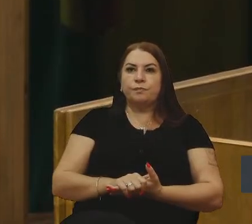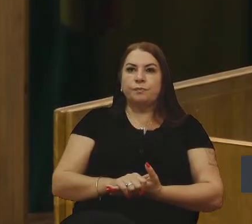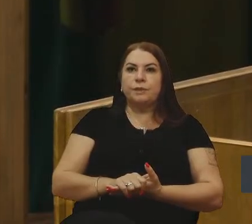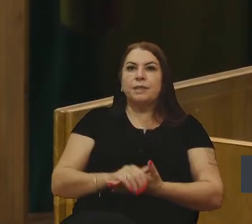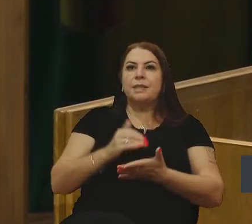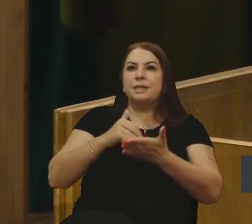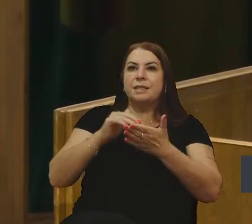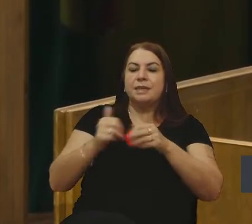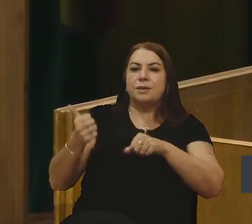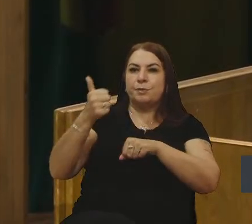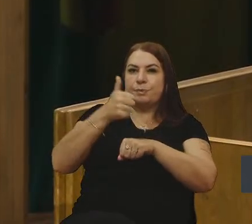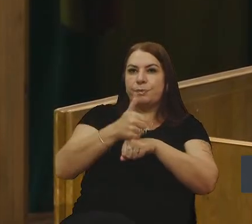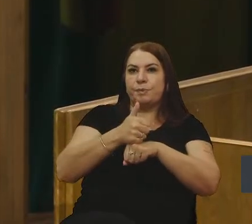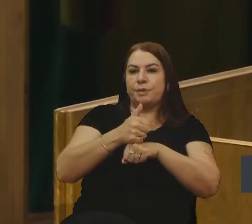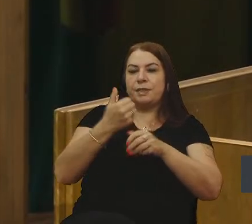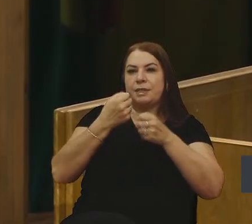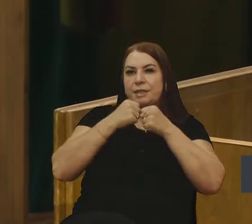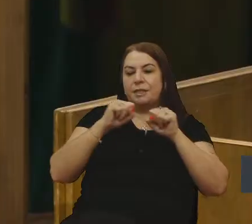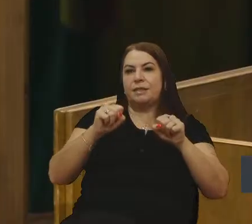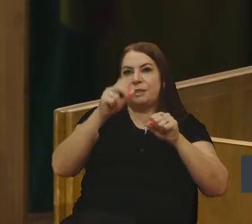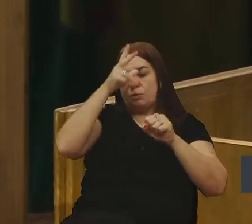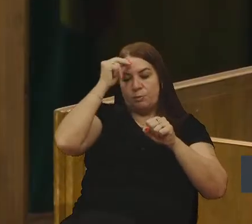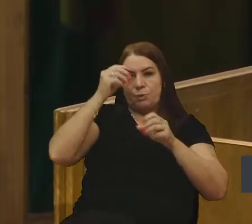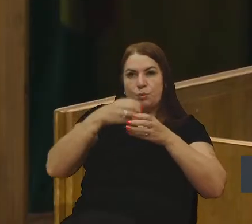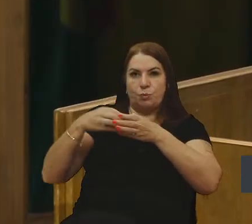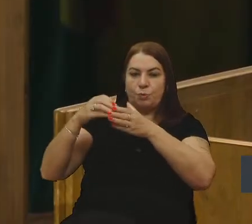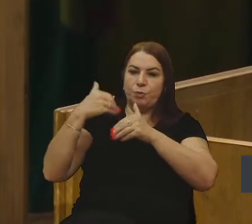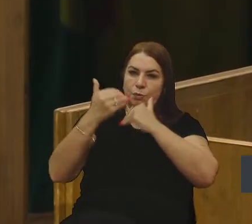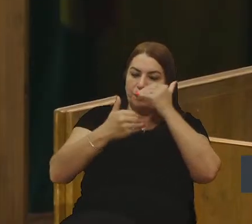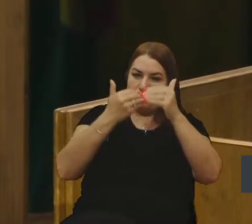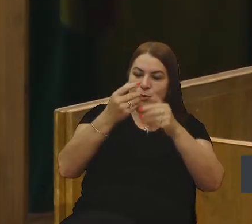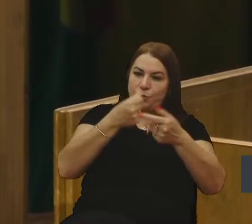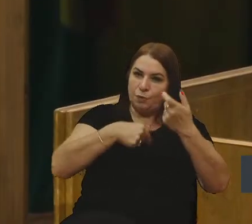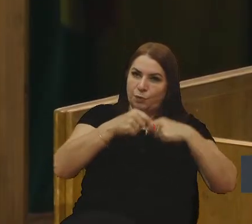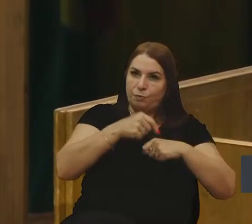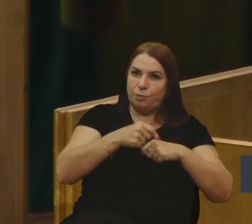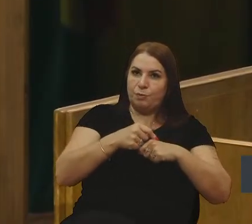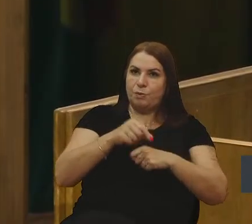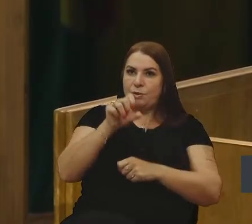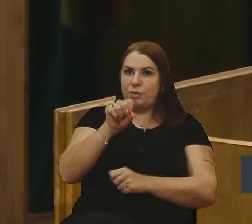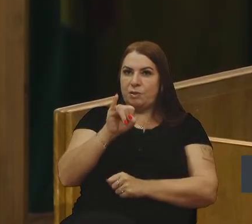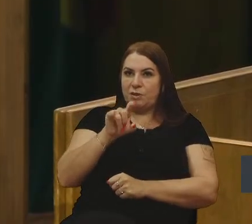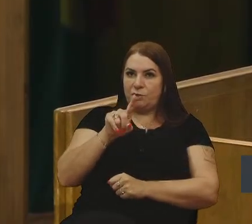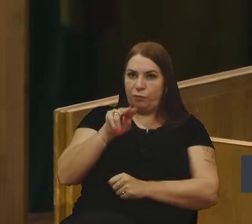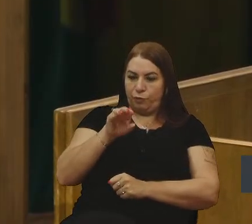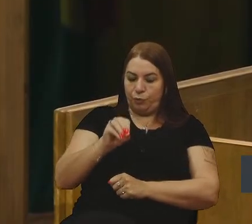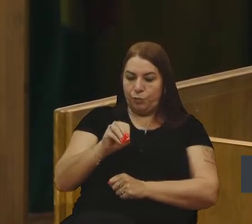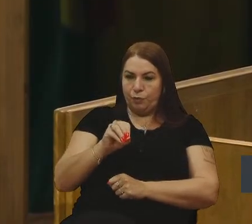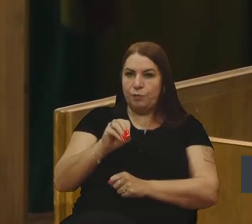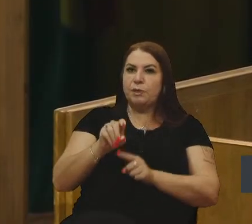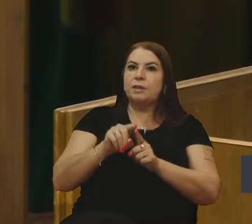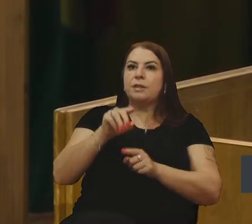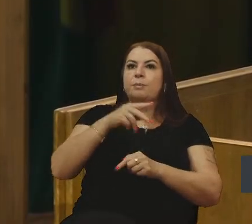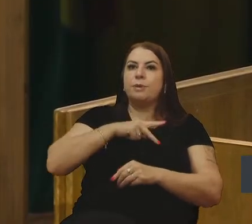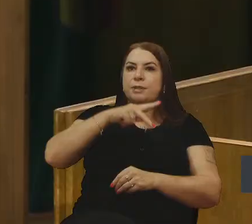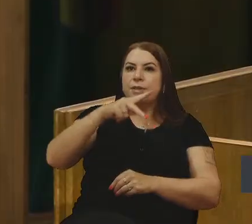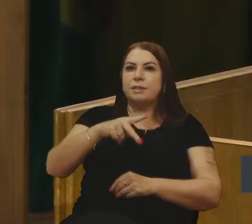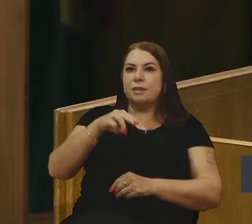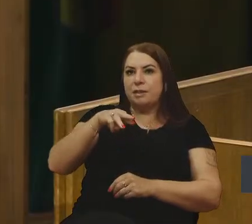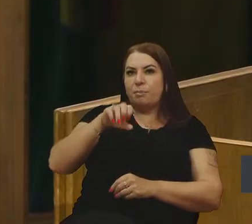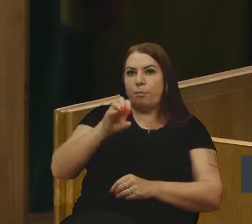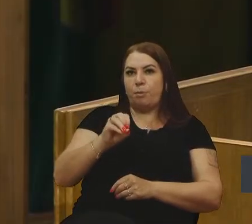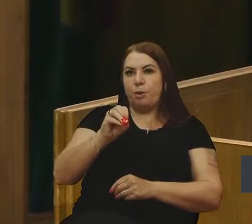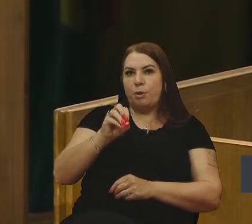Secretário adjunto da Secretaria Municipal do Turismo e Desenvolvimento Econômico, Silvio Tiepo. Presidente da